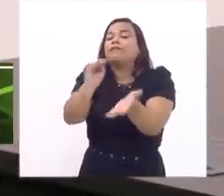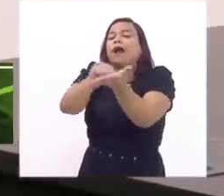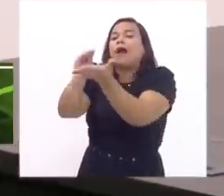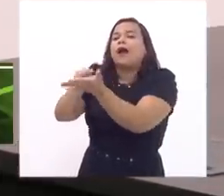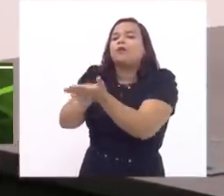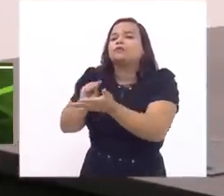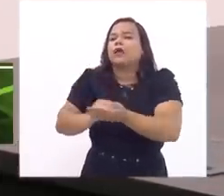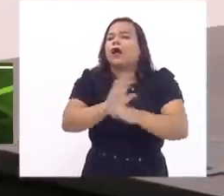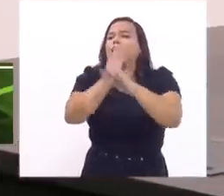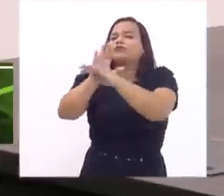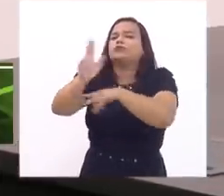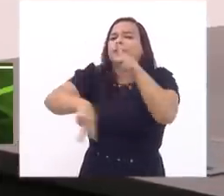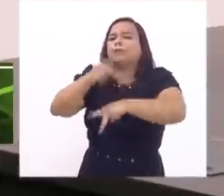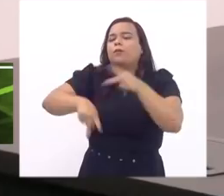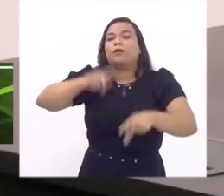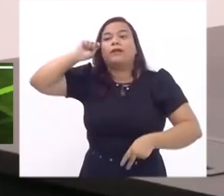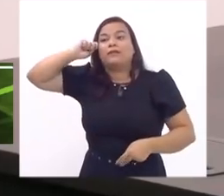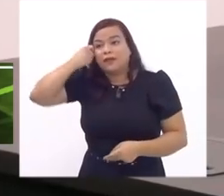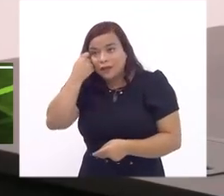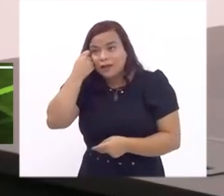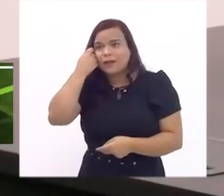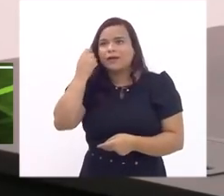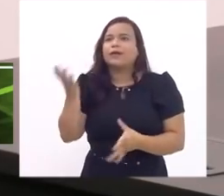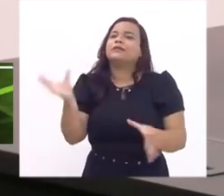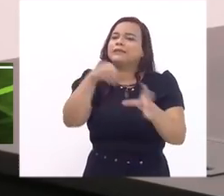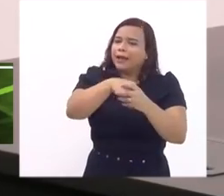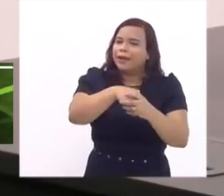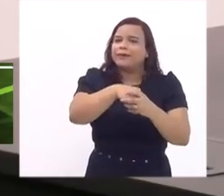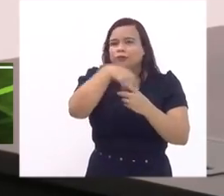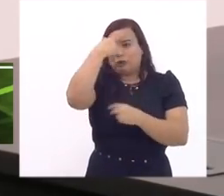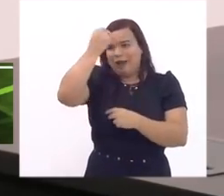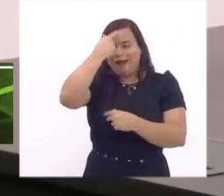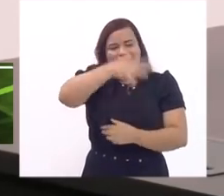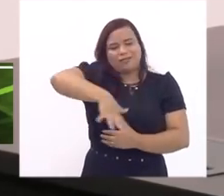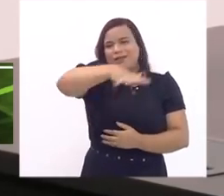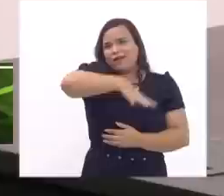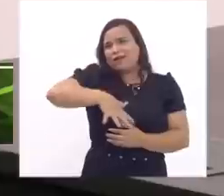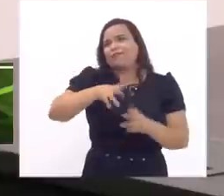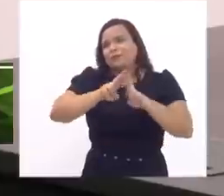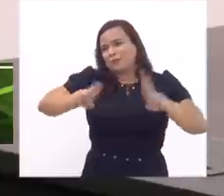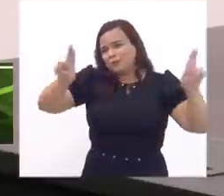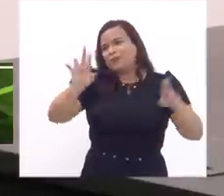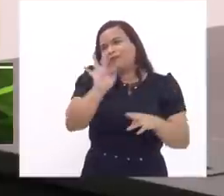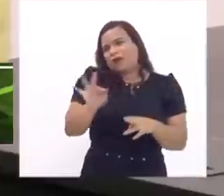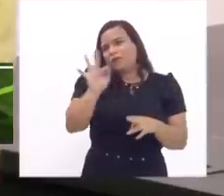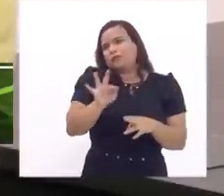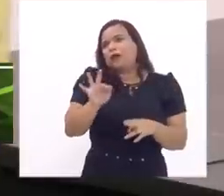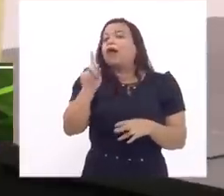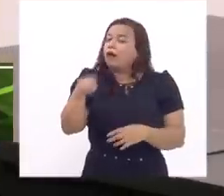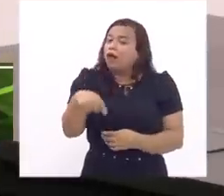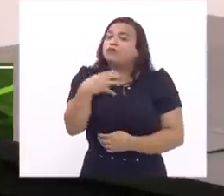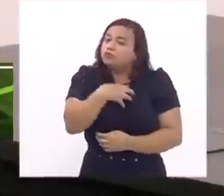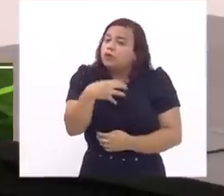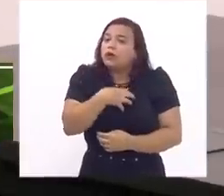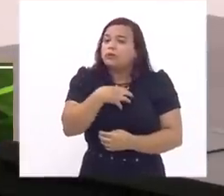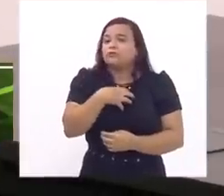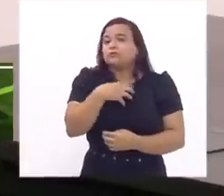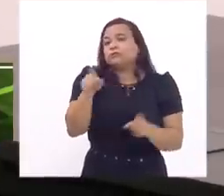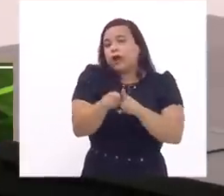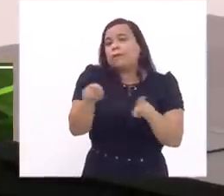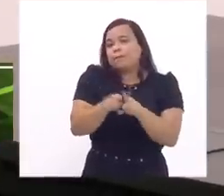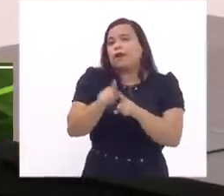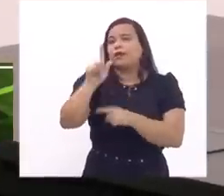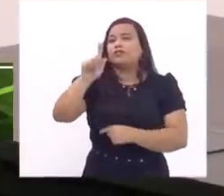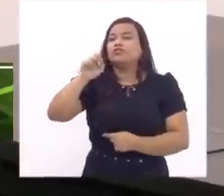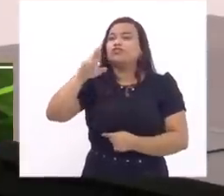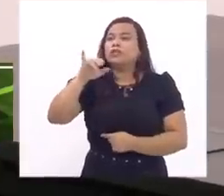contribuição da população negra em diáspora dentro da academia, dentro da universidade, é uma forma de genocídio. A